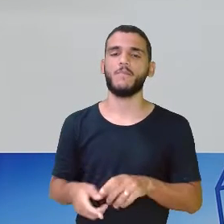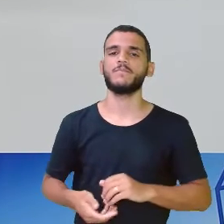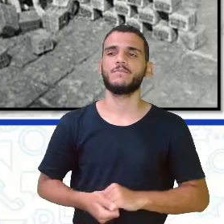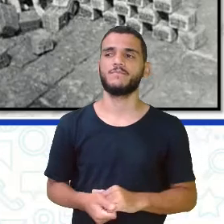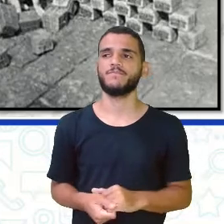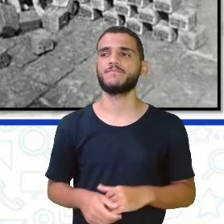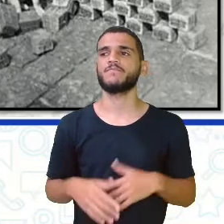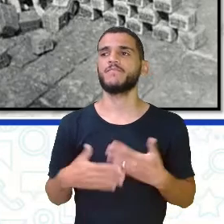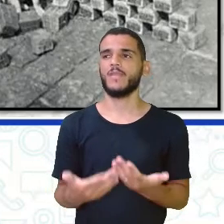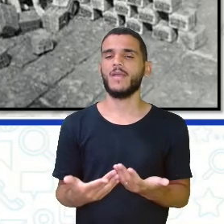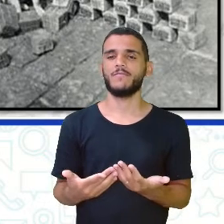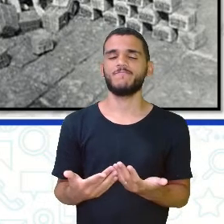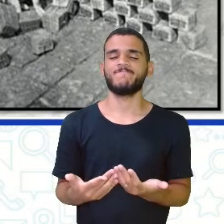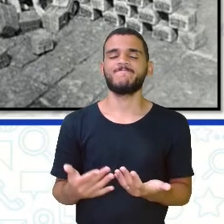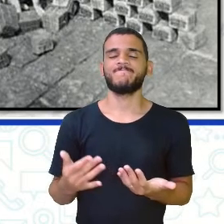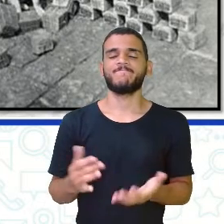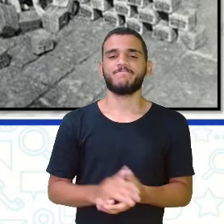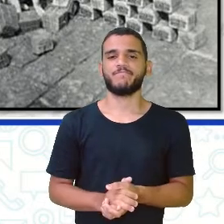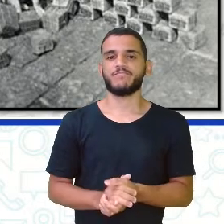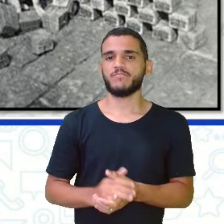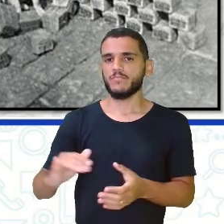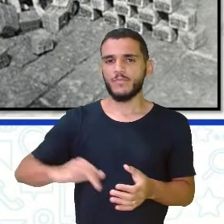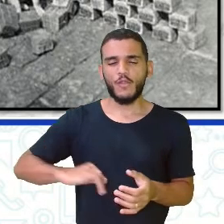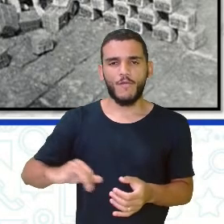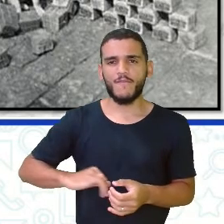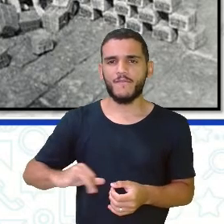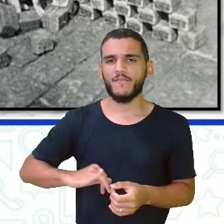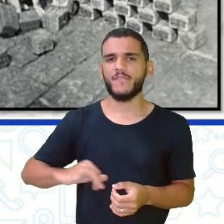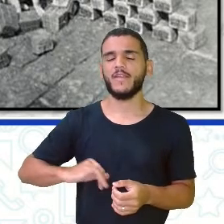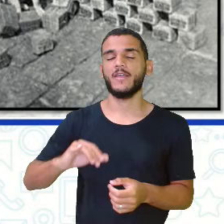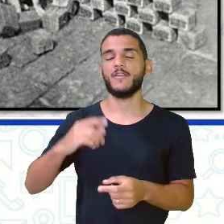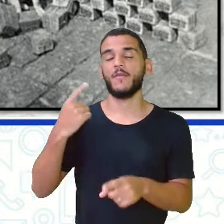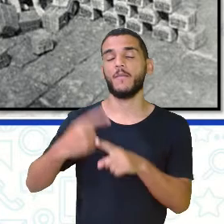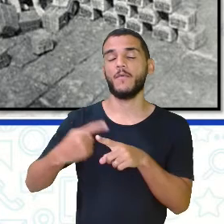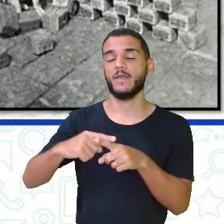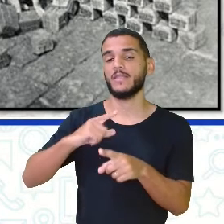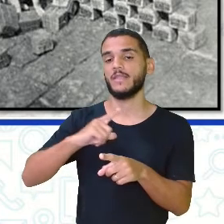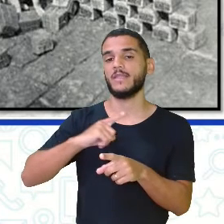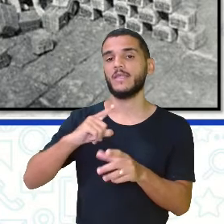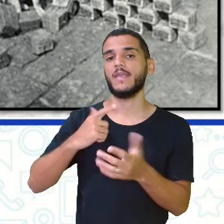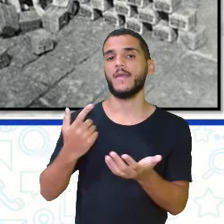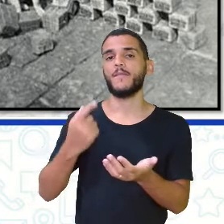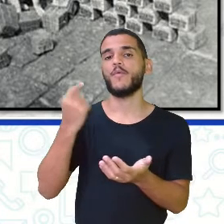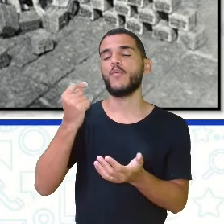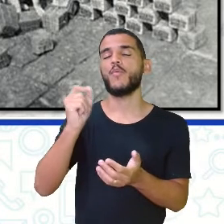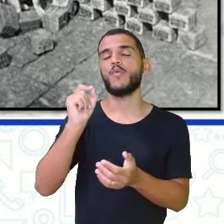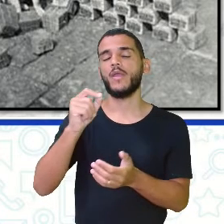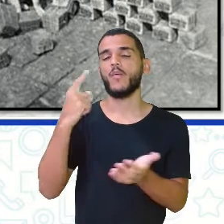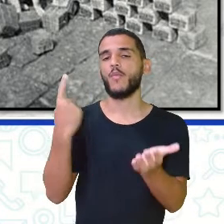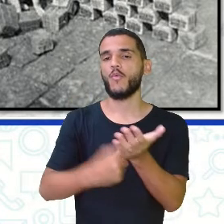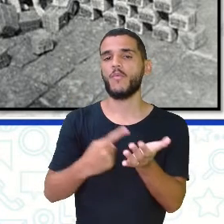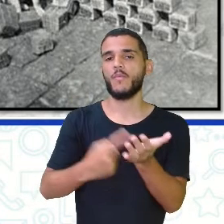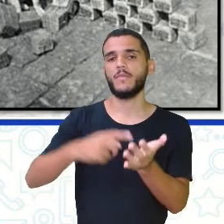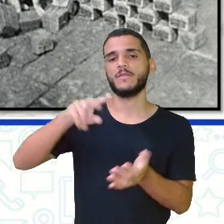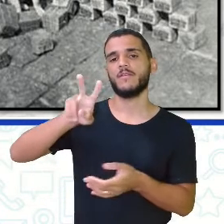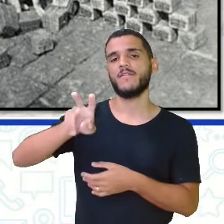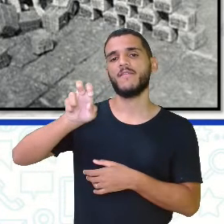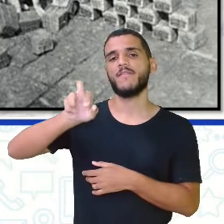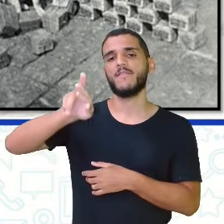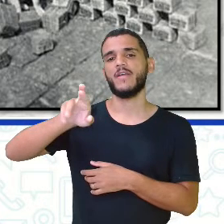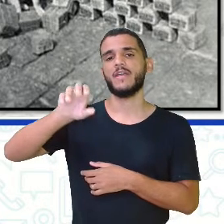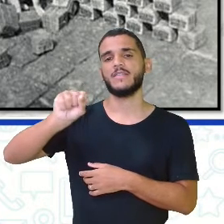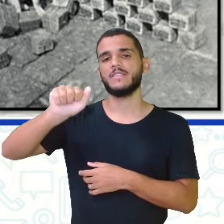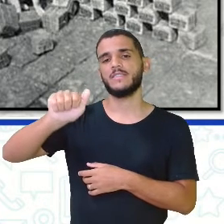vejam, humilhada pelas sanções impostas pelo Tratado de Versalhes, a Alemanha saiu arruinada, né? Então o que é que a gente